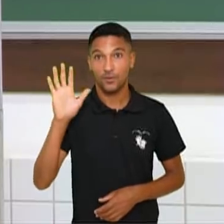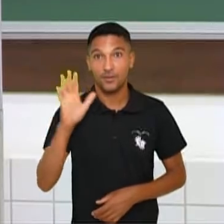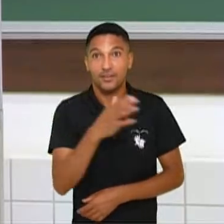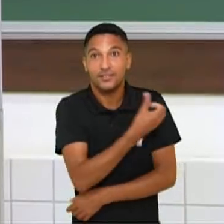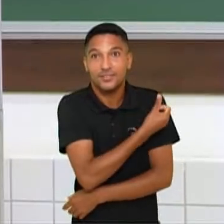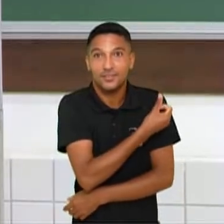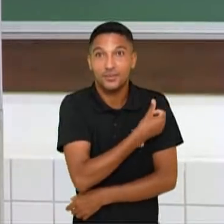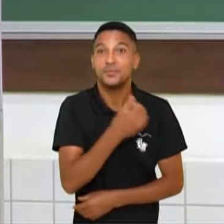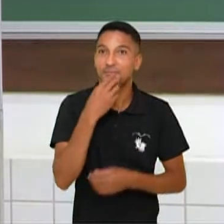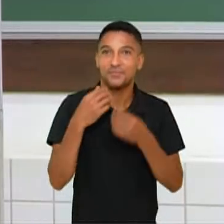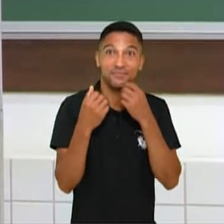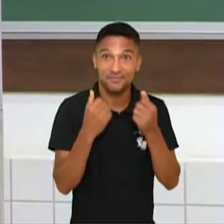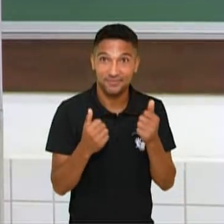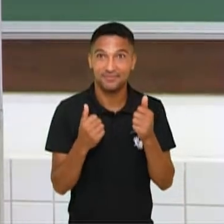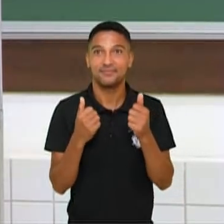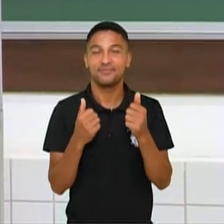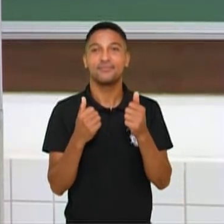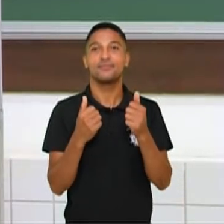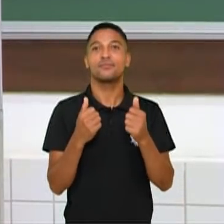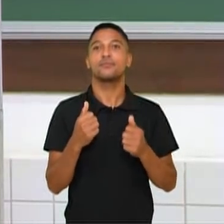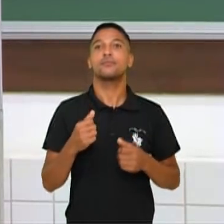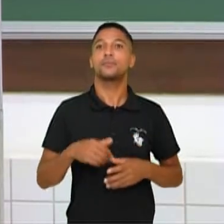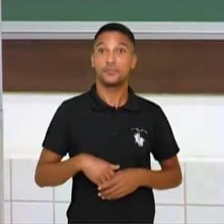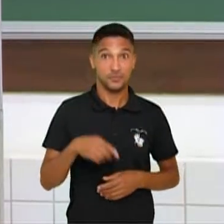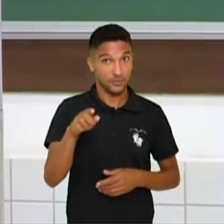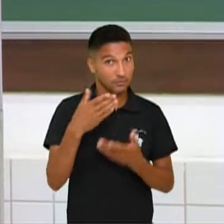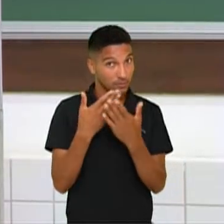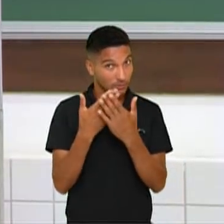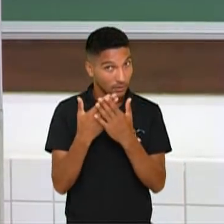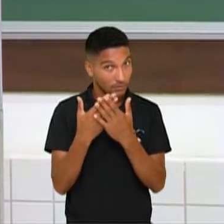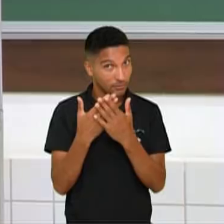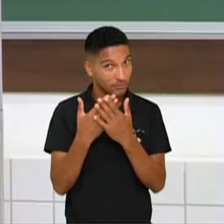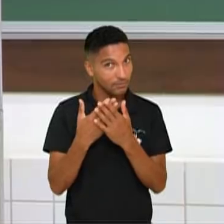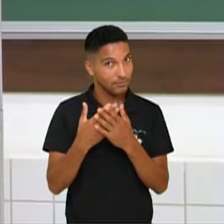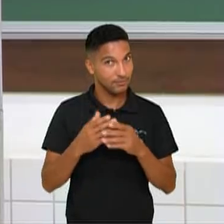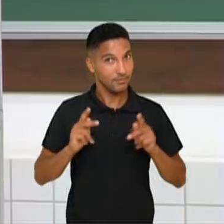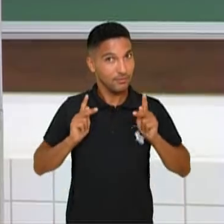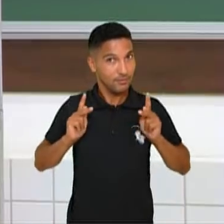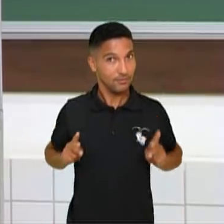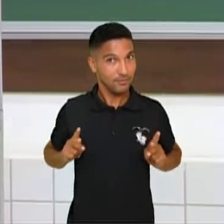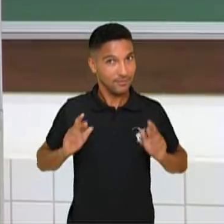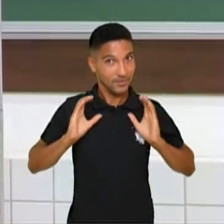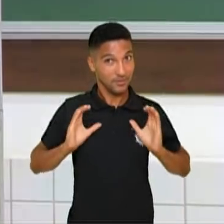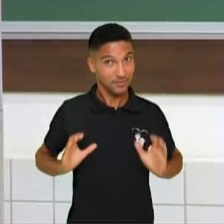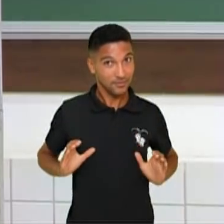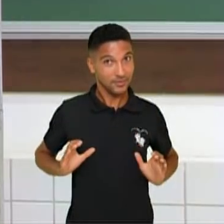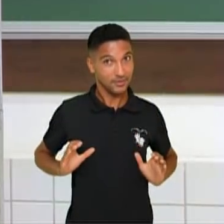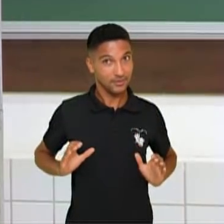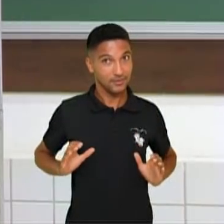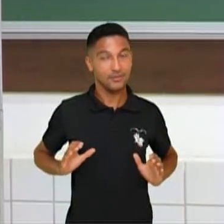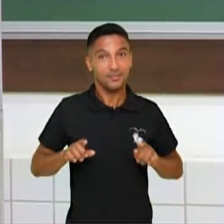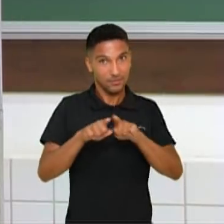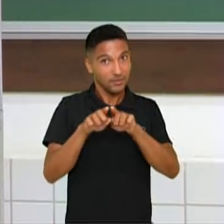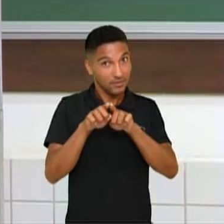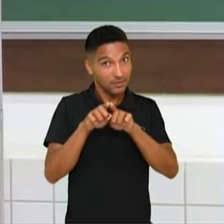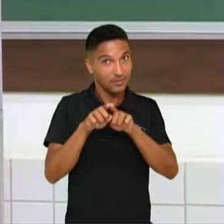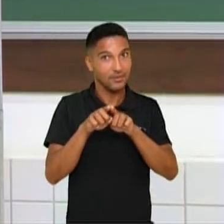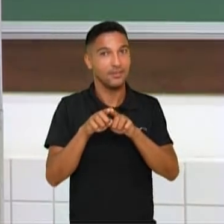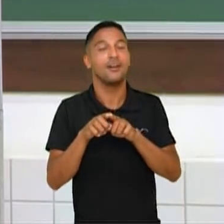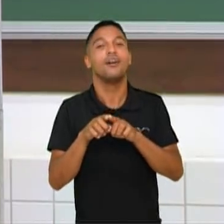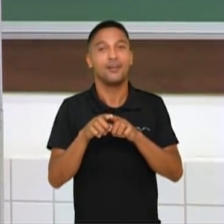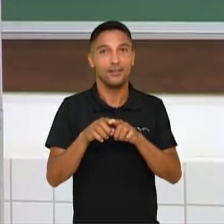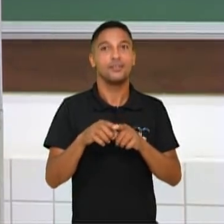Olá, sexto ano, tudo bem com vocês? Estão estudando? Estão se comportando? Como que tá? Então sejam bem-vindos a mais uma aula de